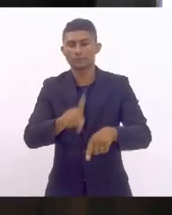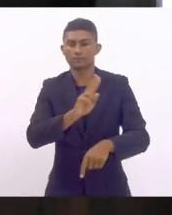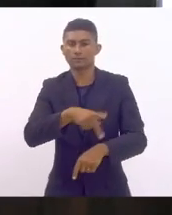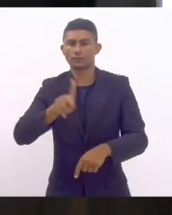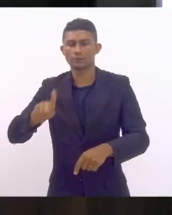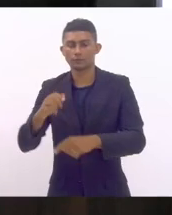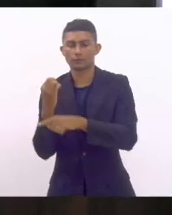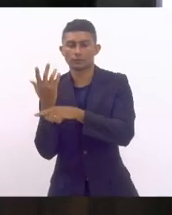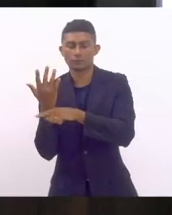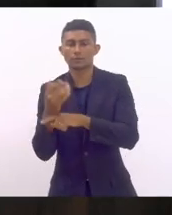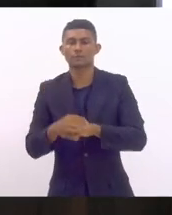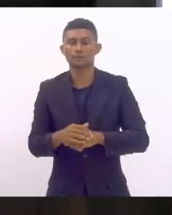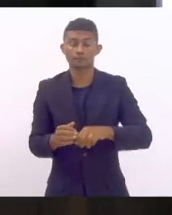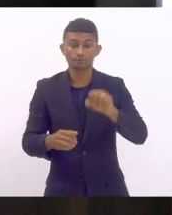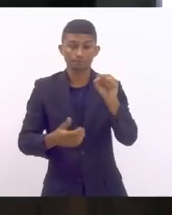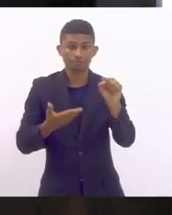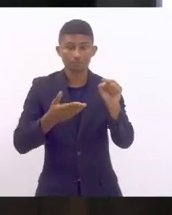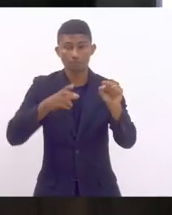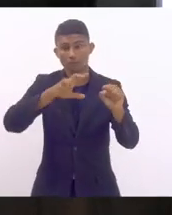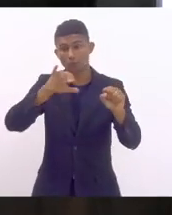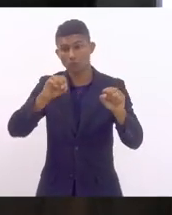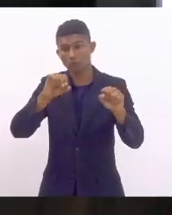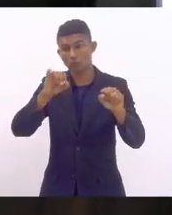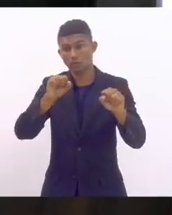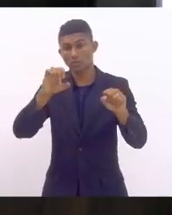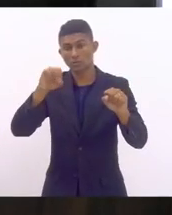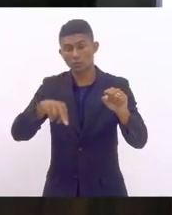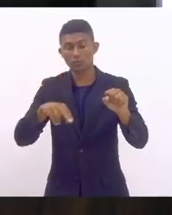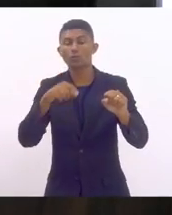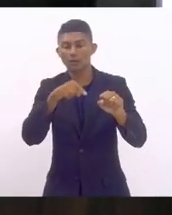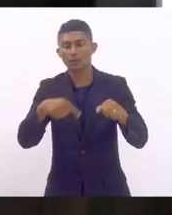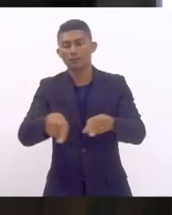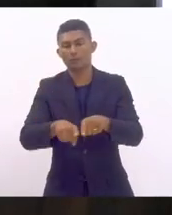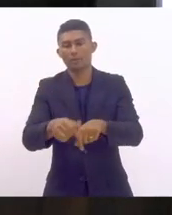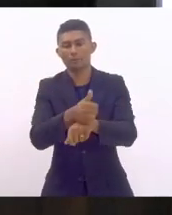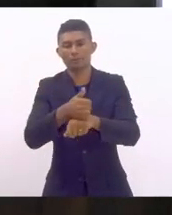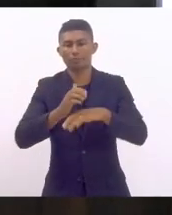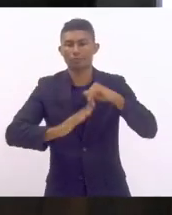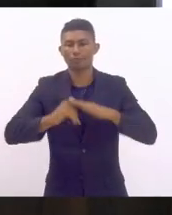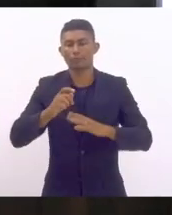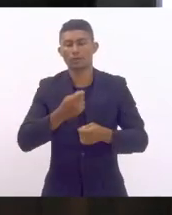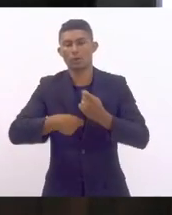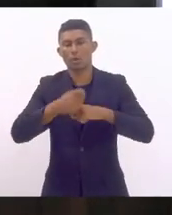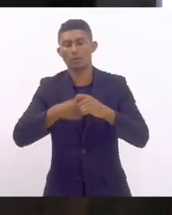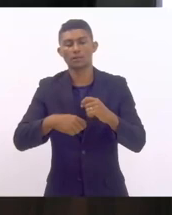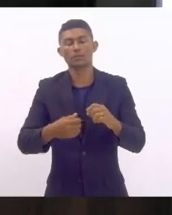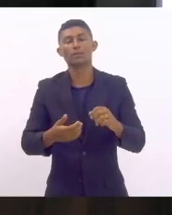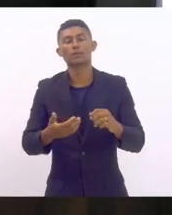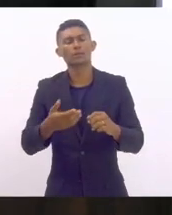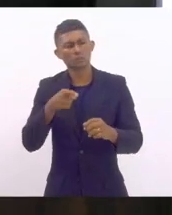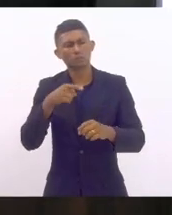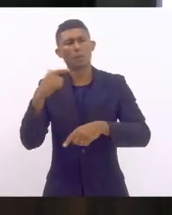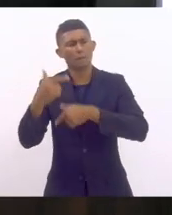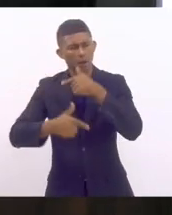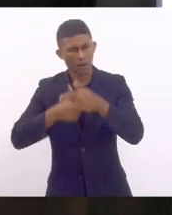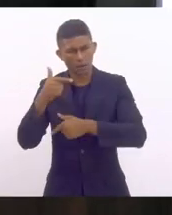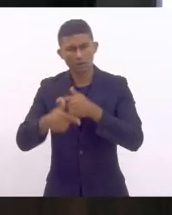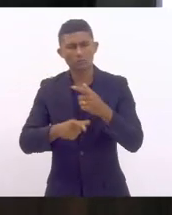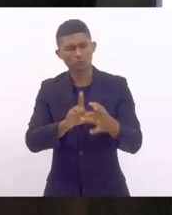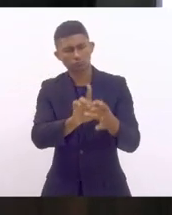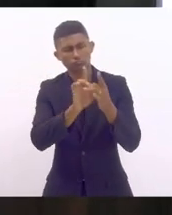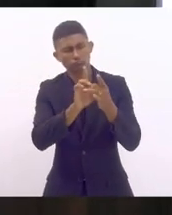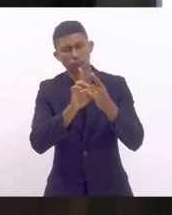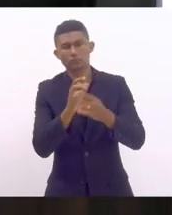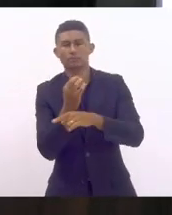UFRJ Joilson Cabral economista e que está fazendo um trabalho bacana também juntamente com a Rural EA